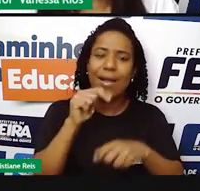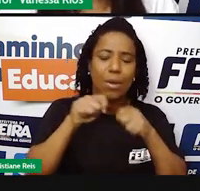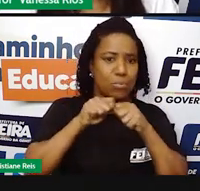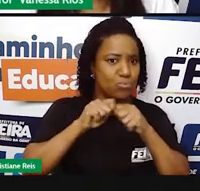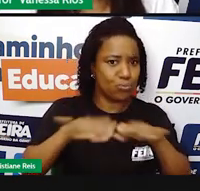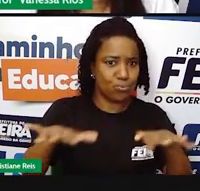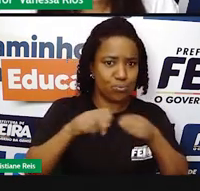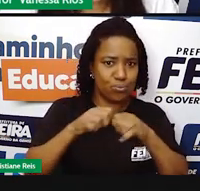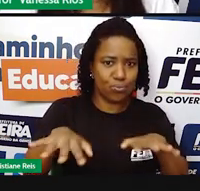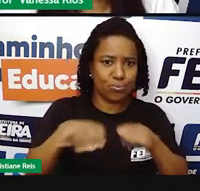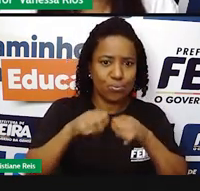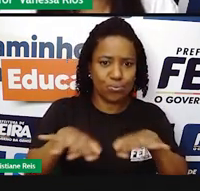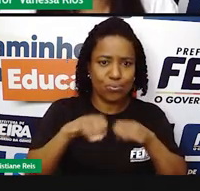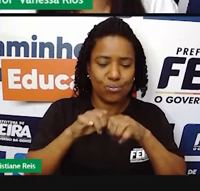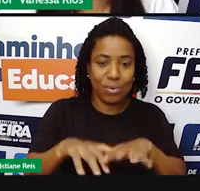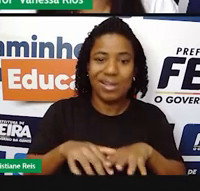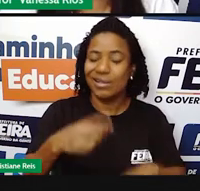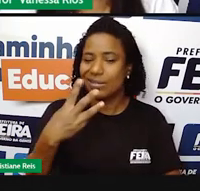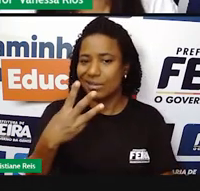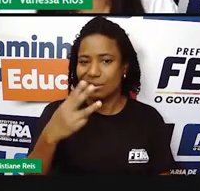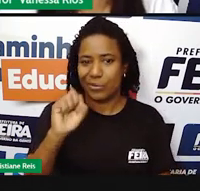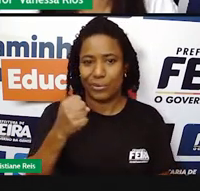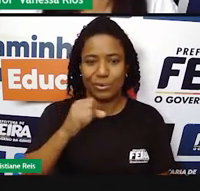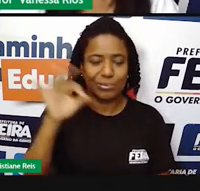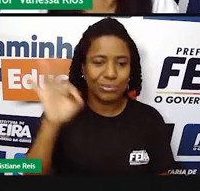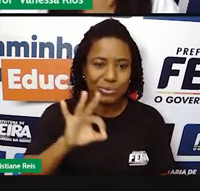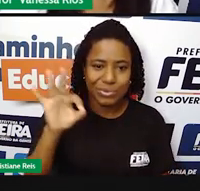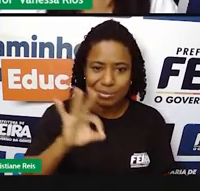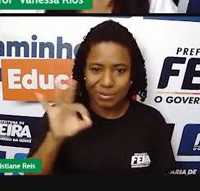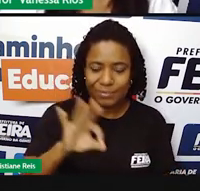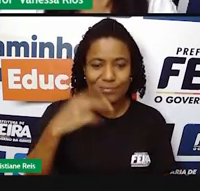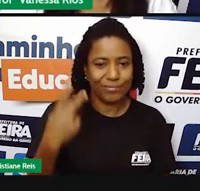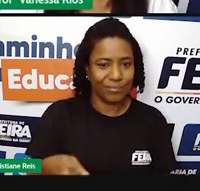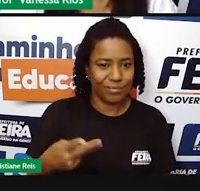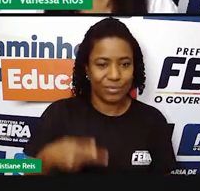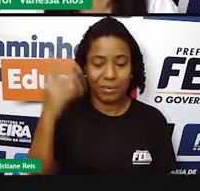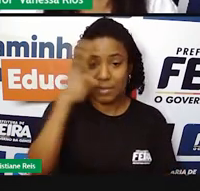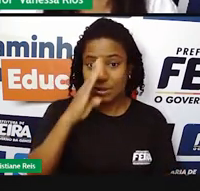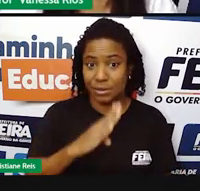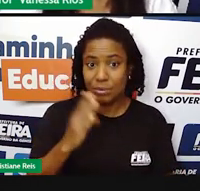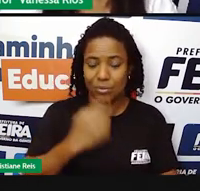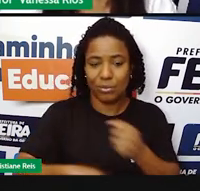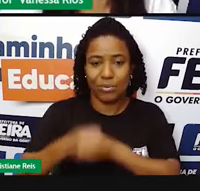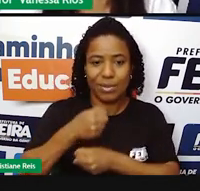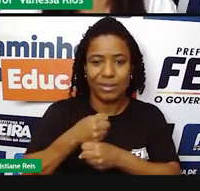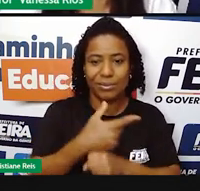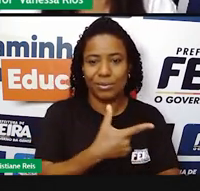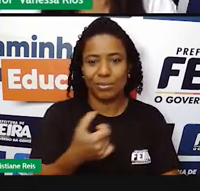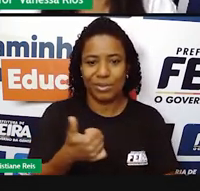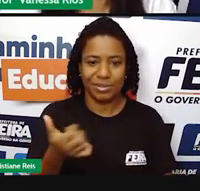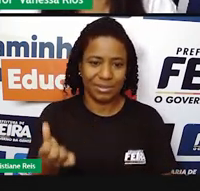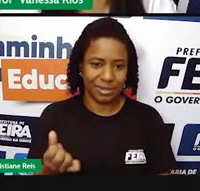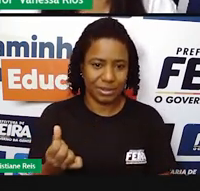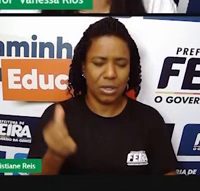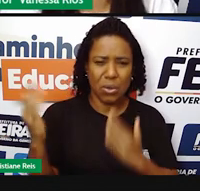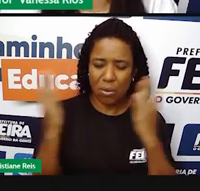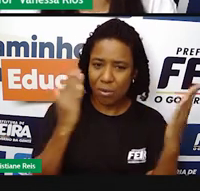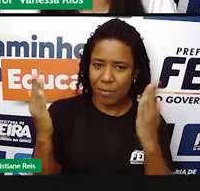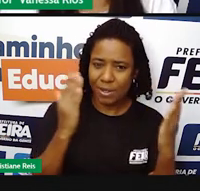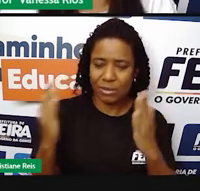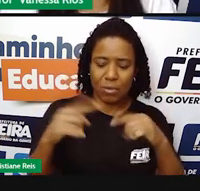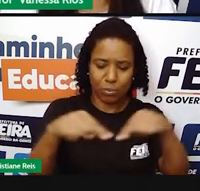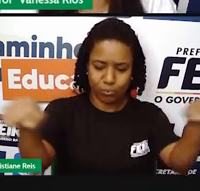água potável nos sistemas de distribuição em 2016, o equivalente a quase 7 mil